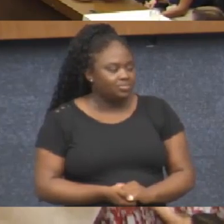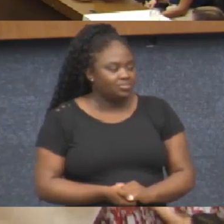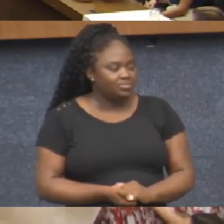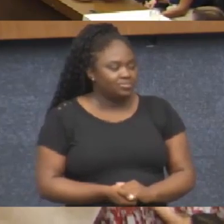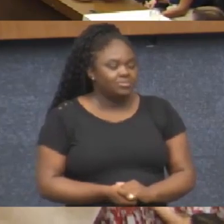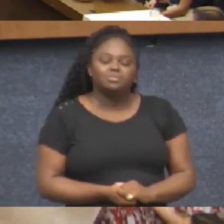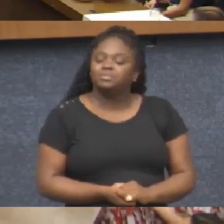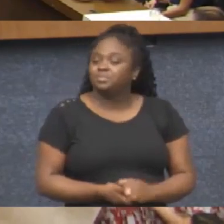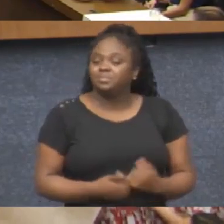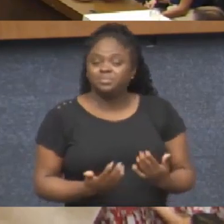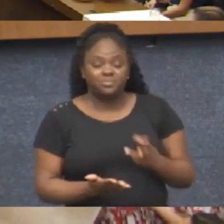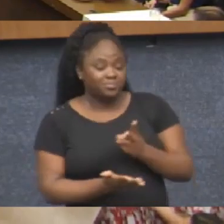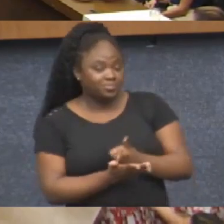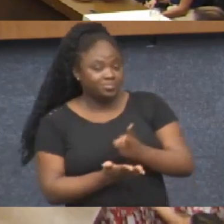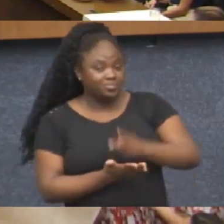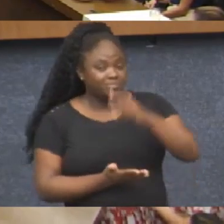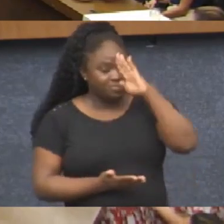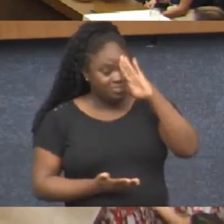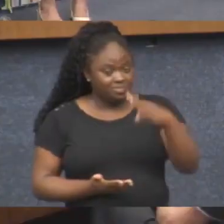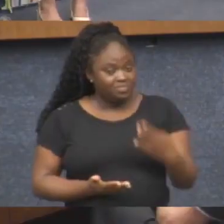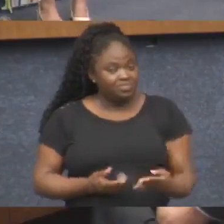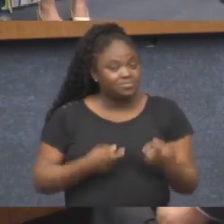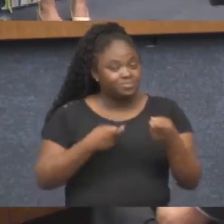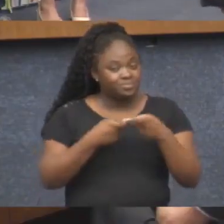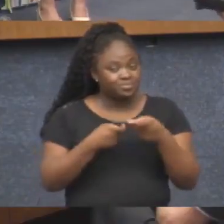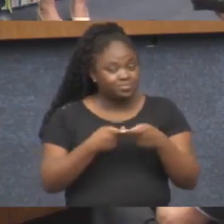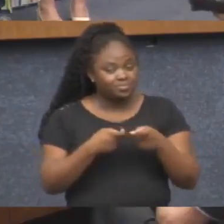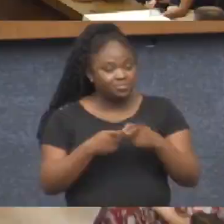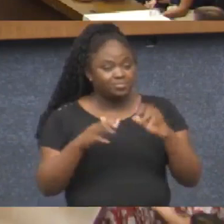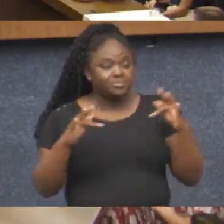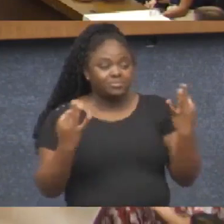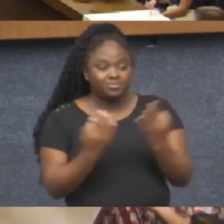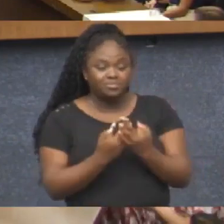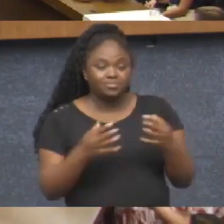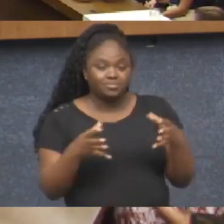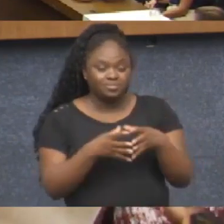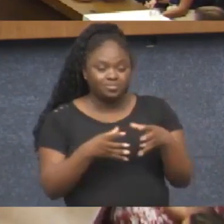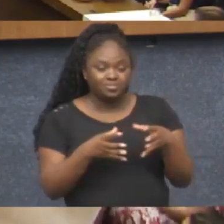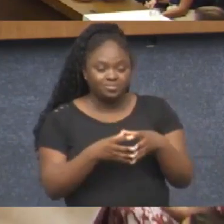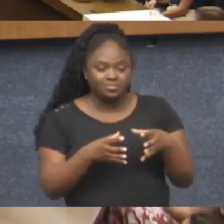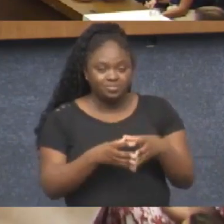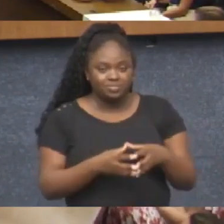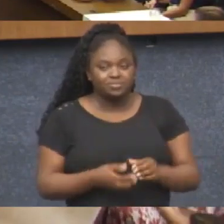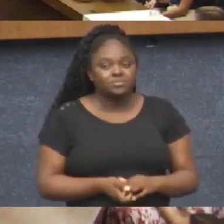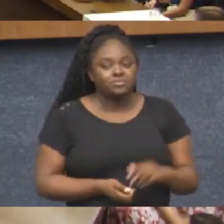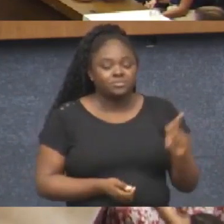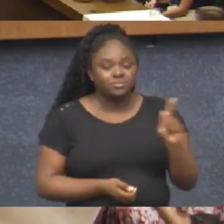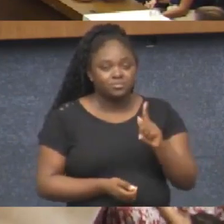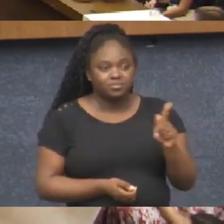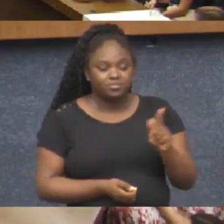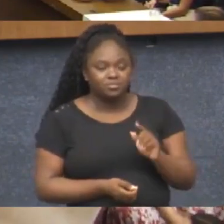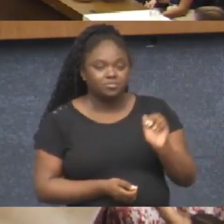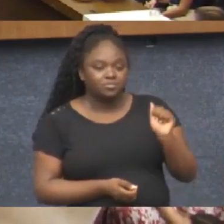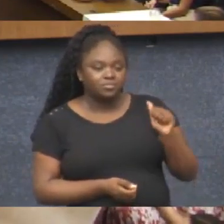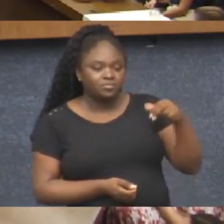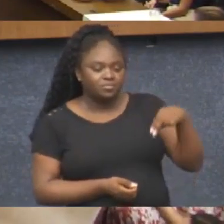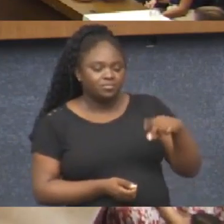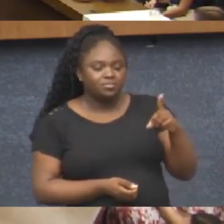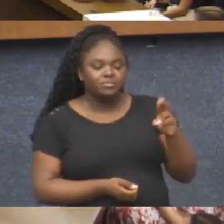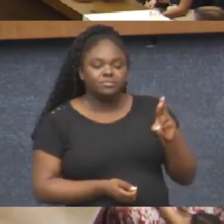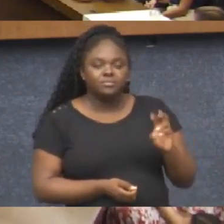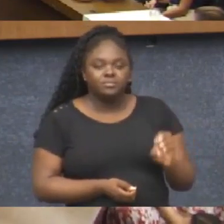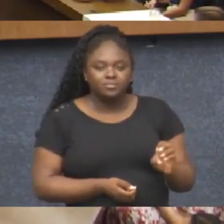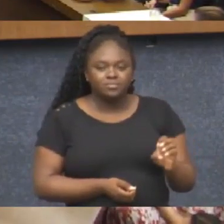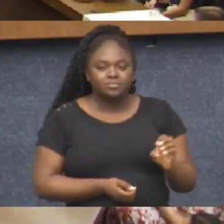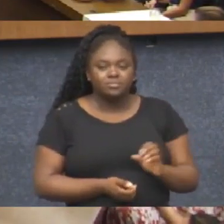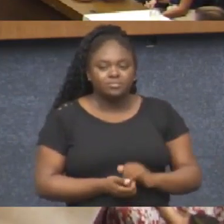Vamos então dando prosseguimento com homenagem médicos e médicas de família e comunidade. Gestão, André